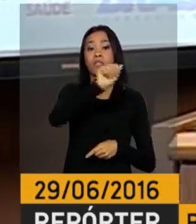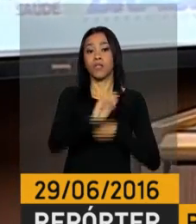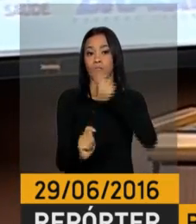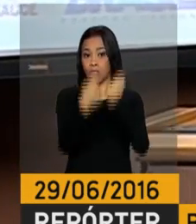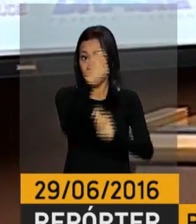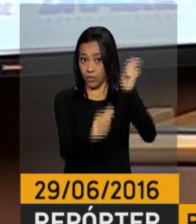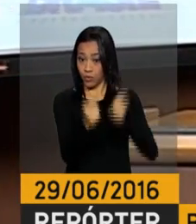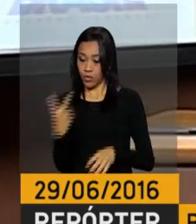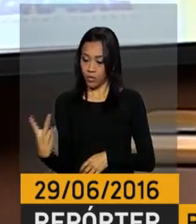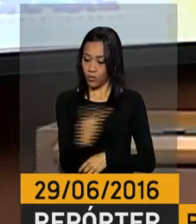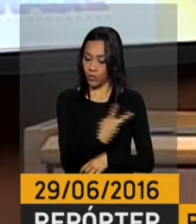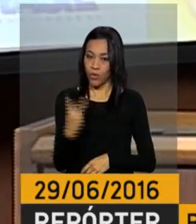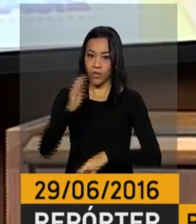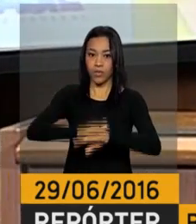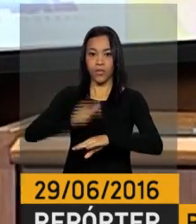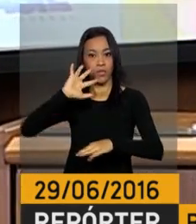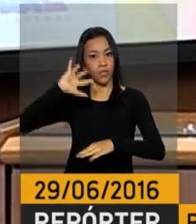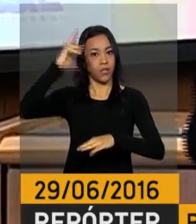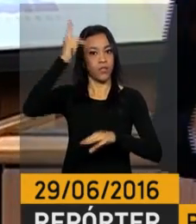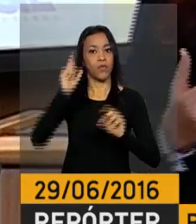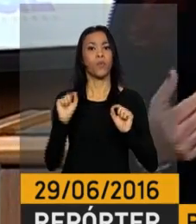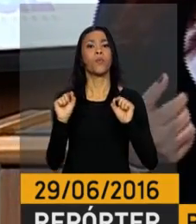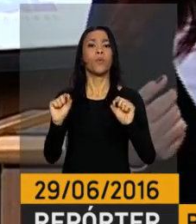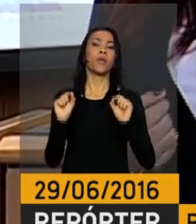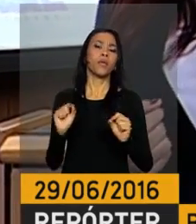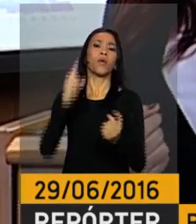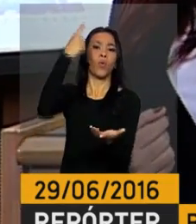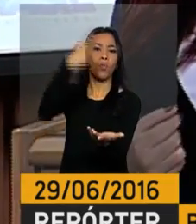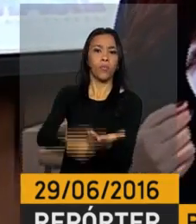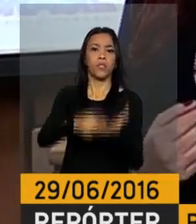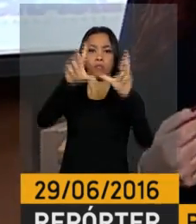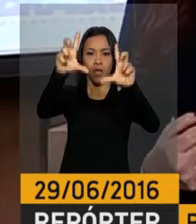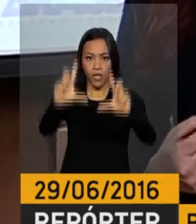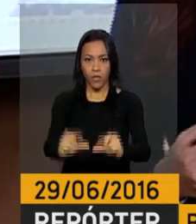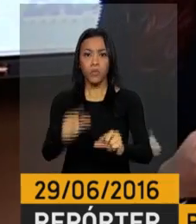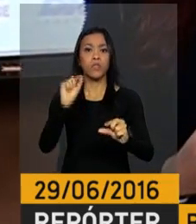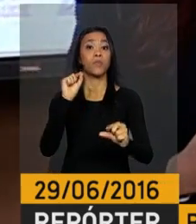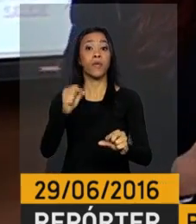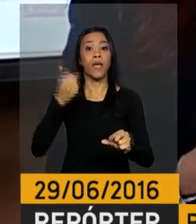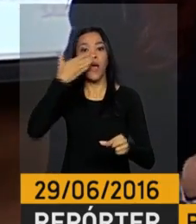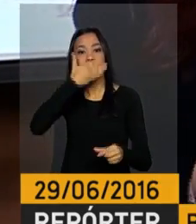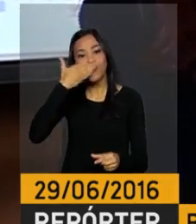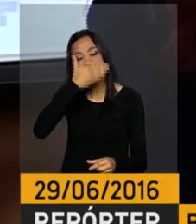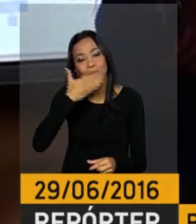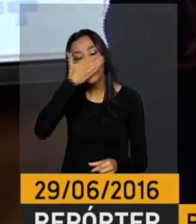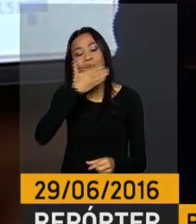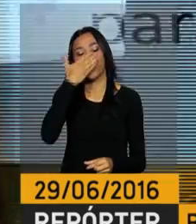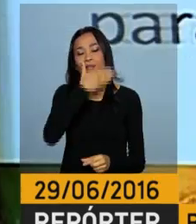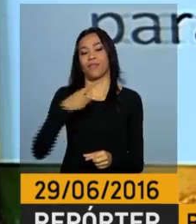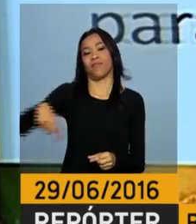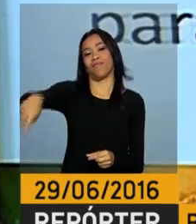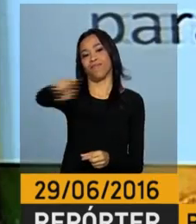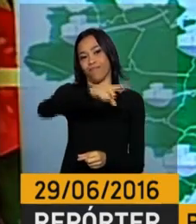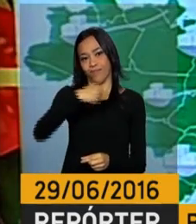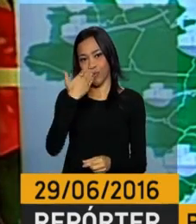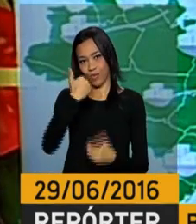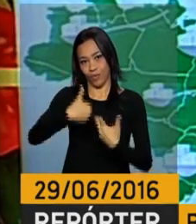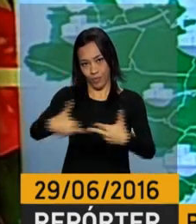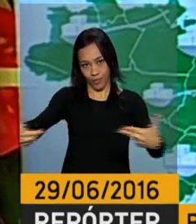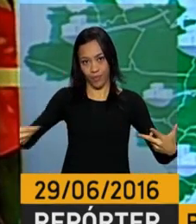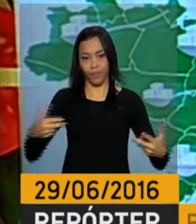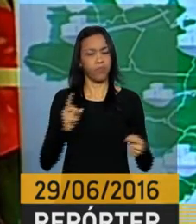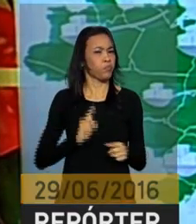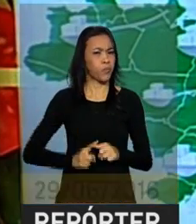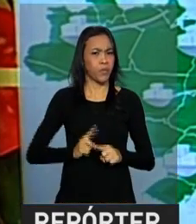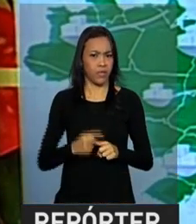toma a decisão de iniciar um acordo paraa redução do açúcar nos alimentos mais consumidos pela população brasileira próximo